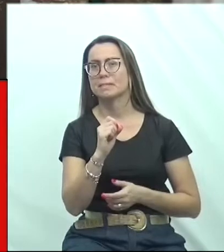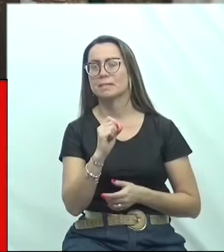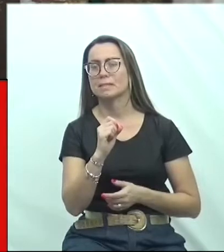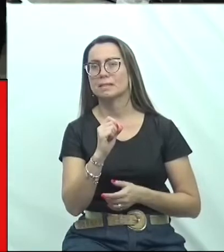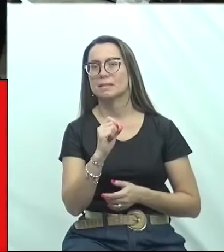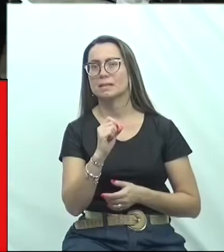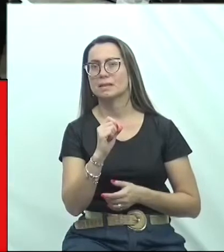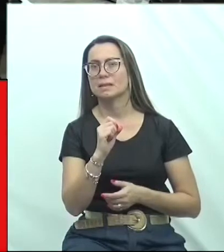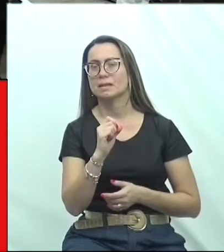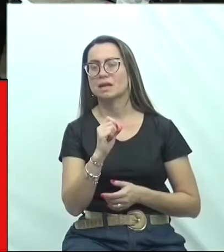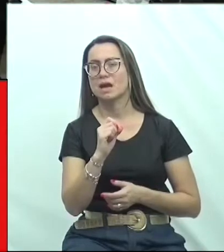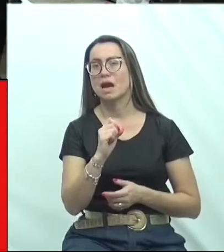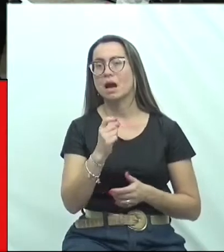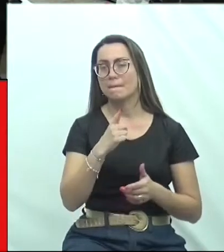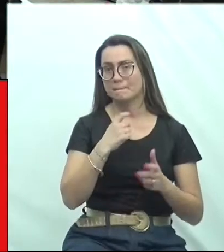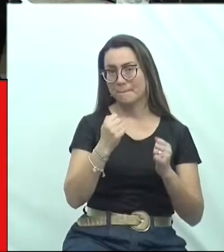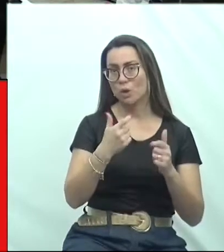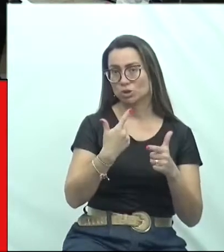Obrigado.